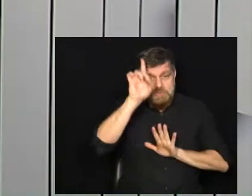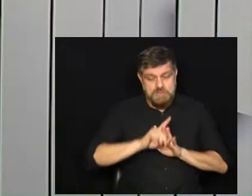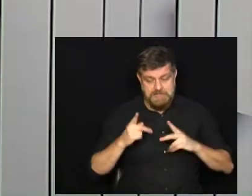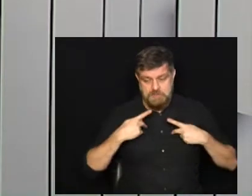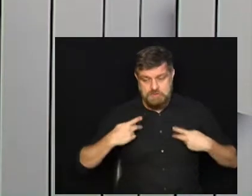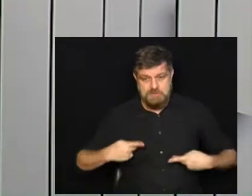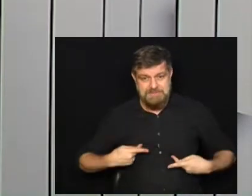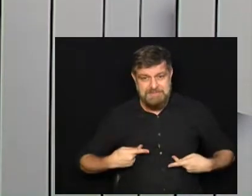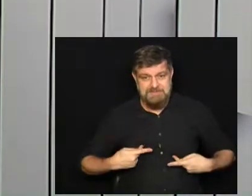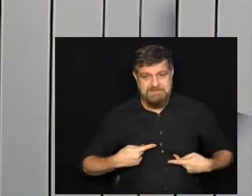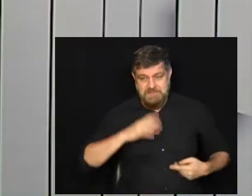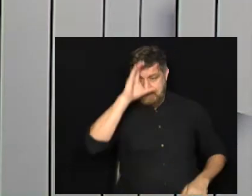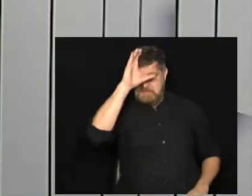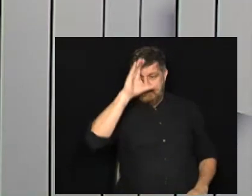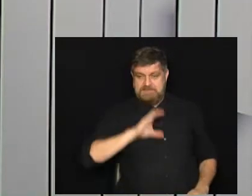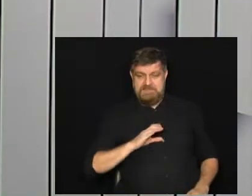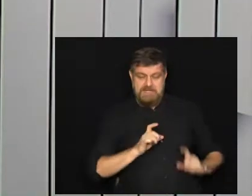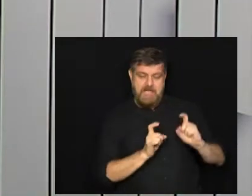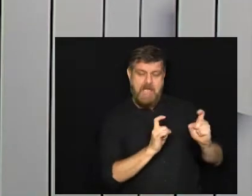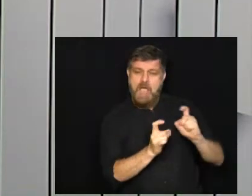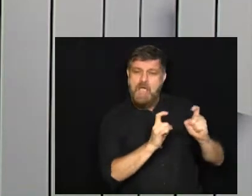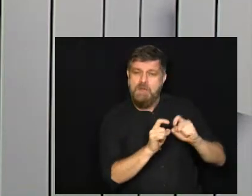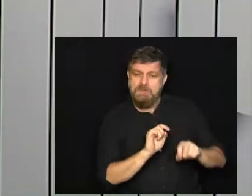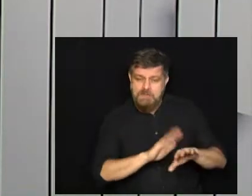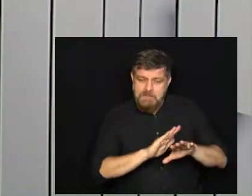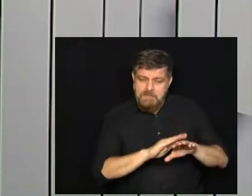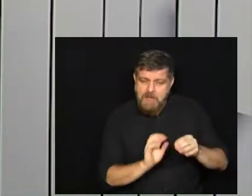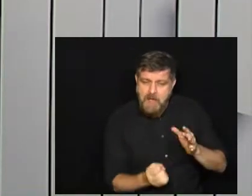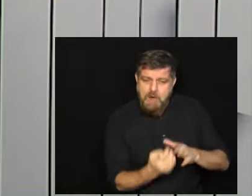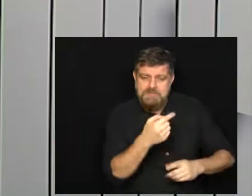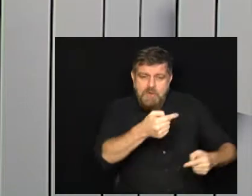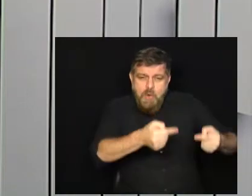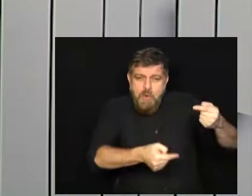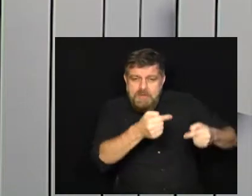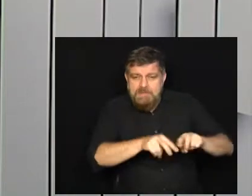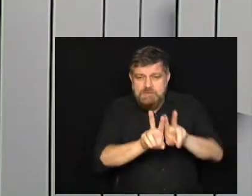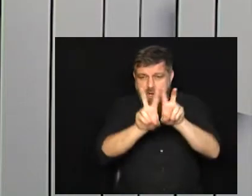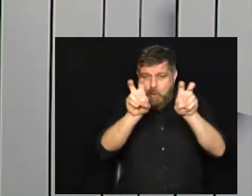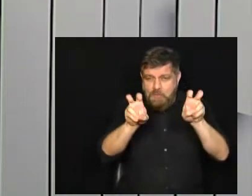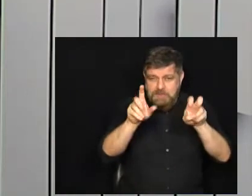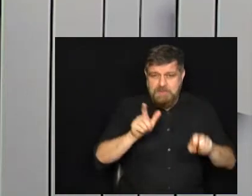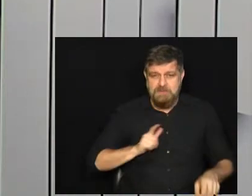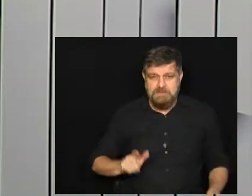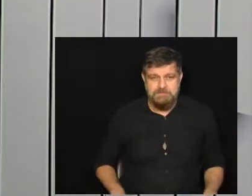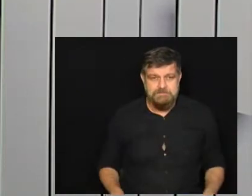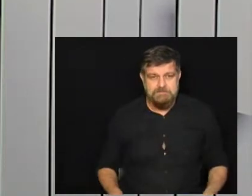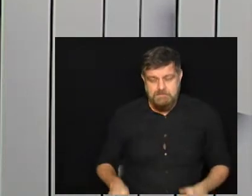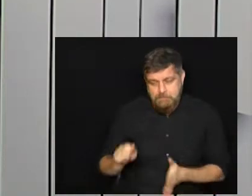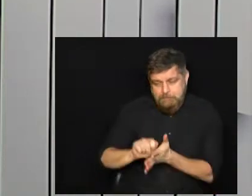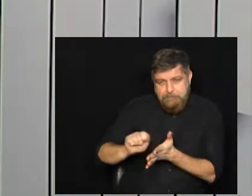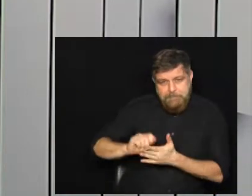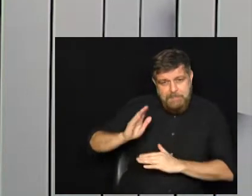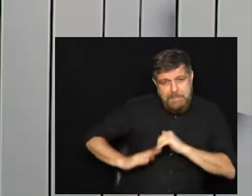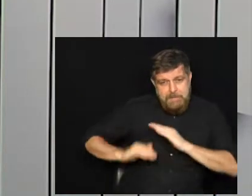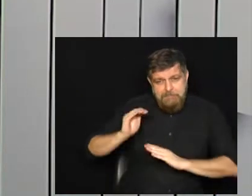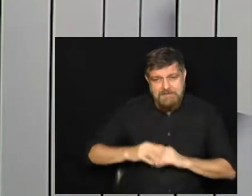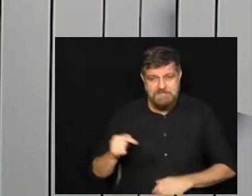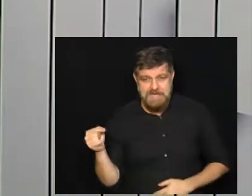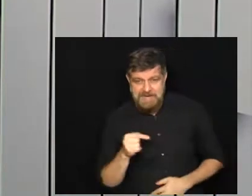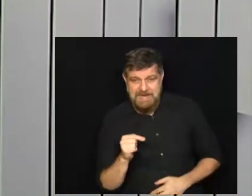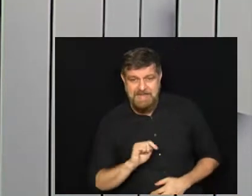e Cidadania se reuniu e realizou um debate com o tema Encaminhamentos sobre o caso